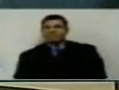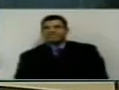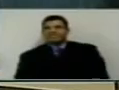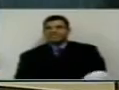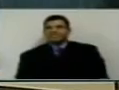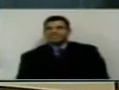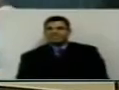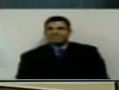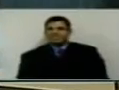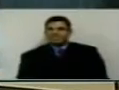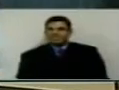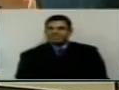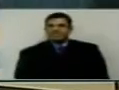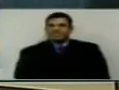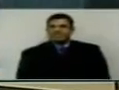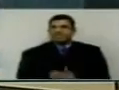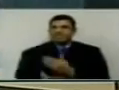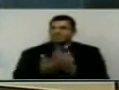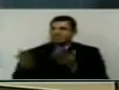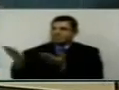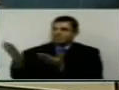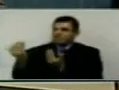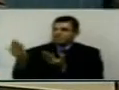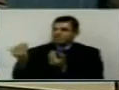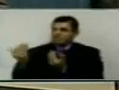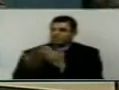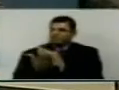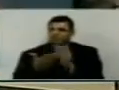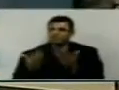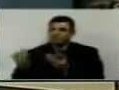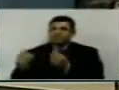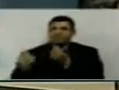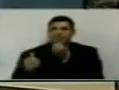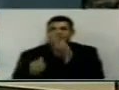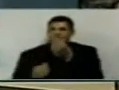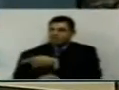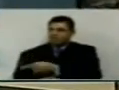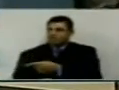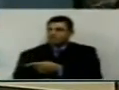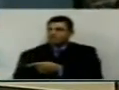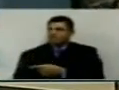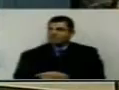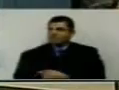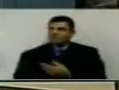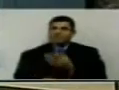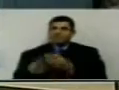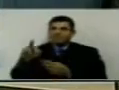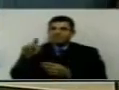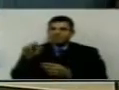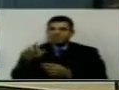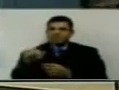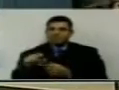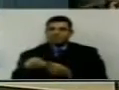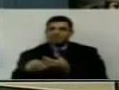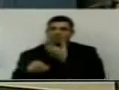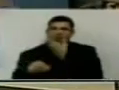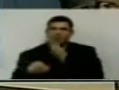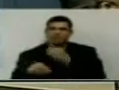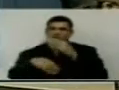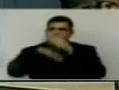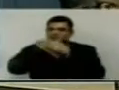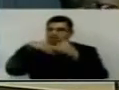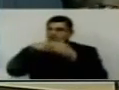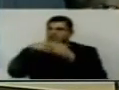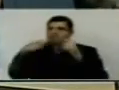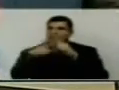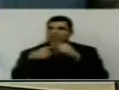Naquele momento de adolescência, de início de juventude, e por isso você é um irmão, um cara por quem eu tenho carinho, porque